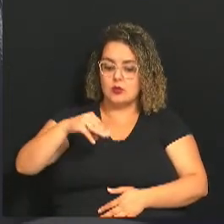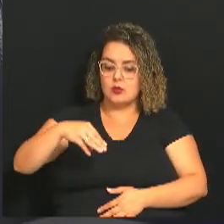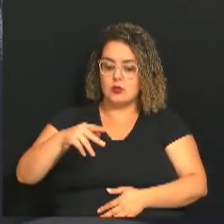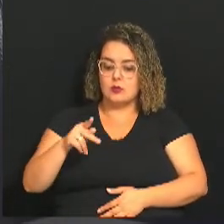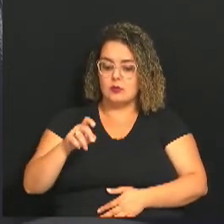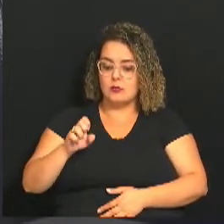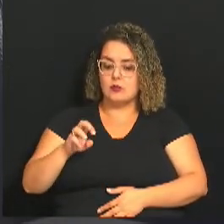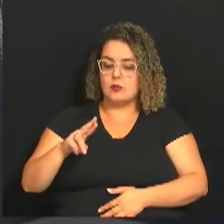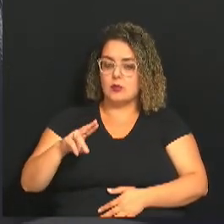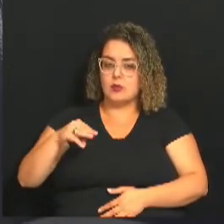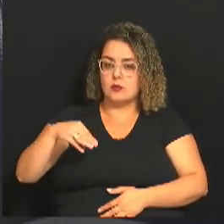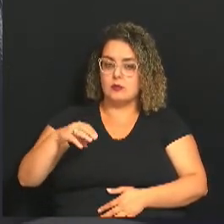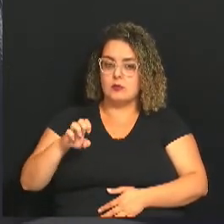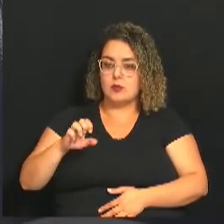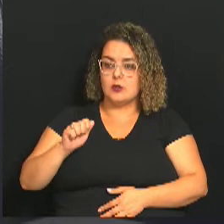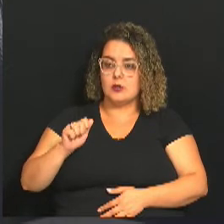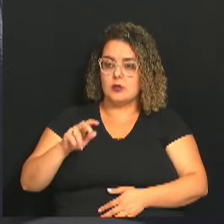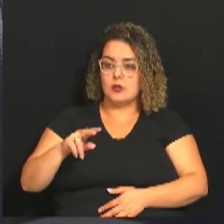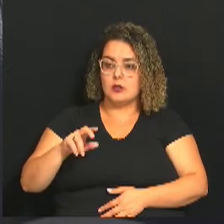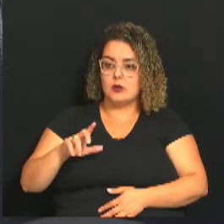certo?